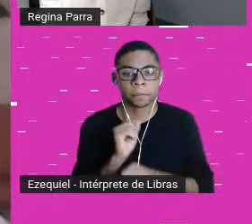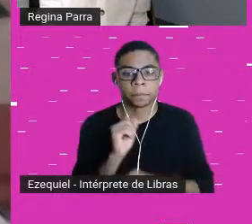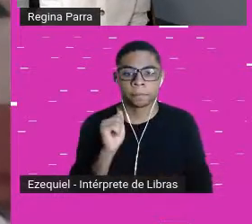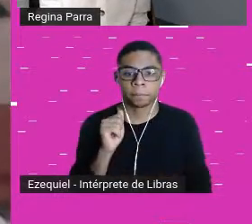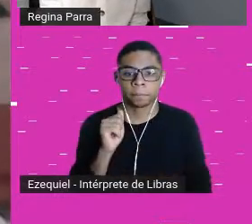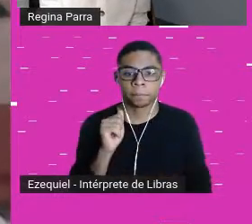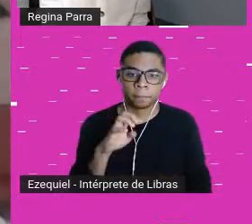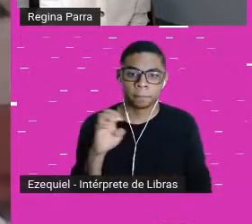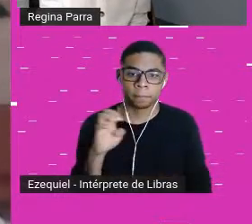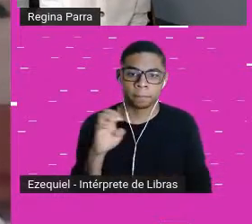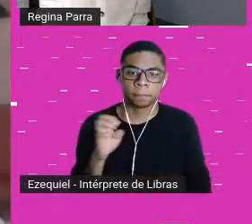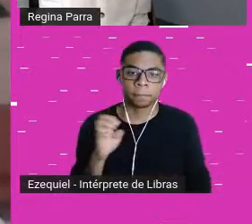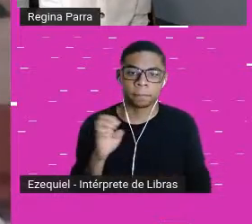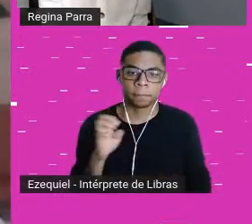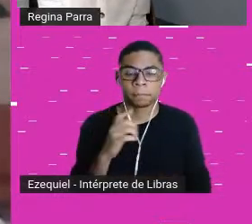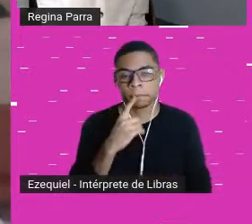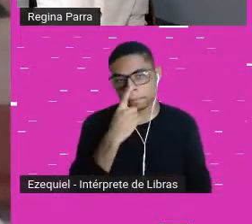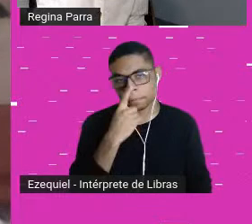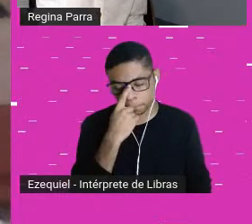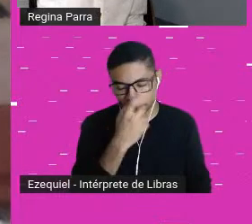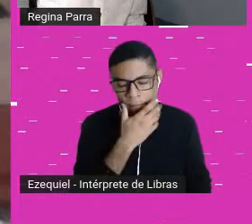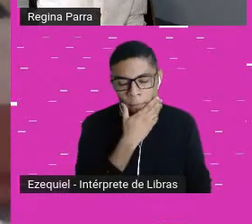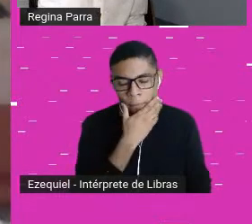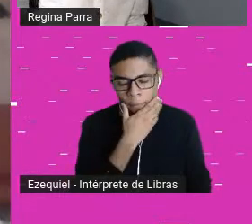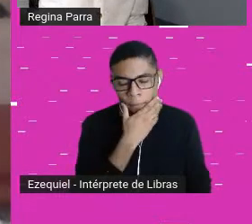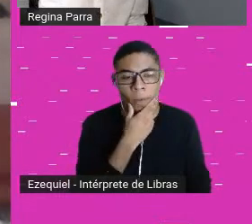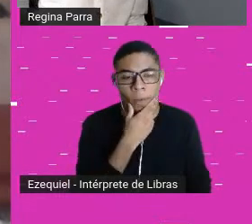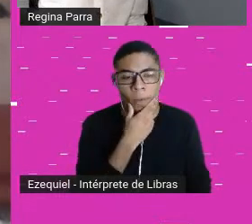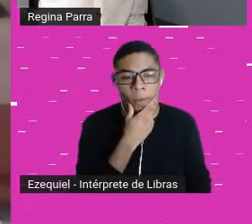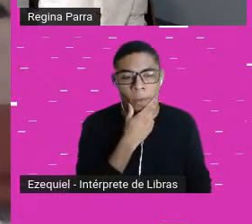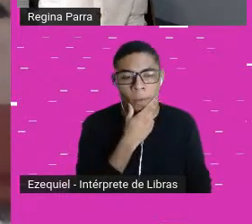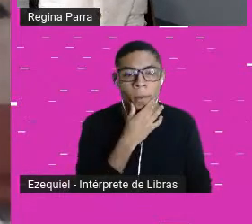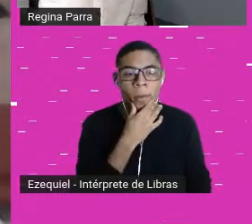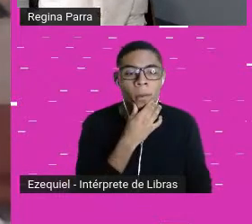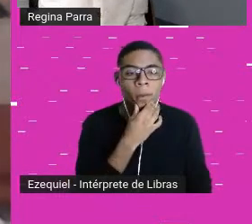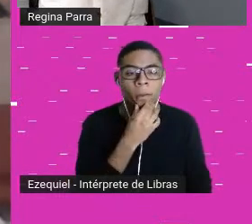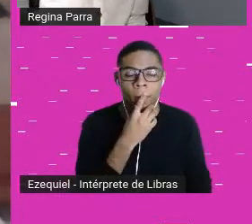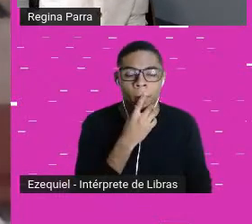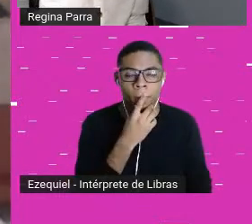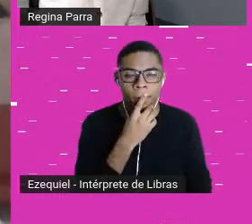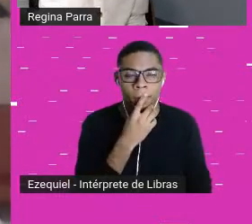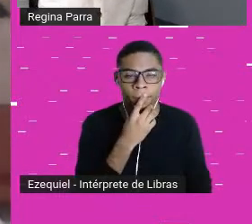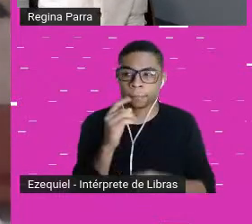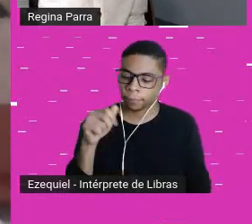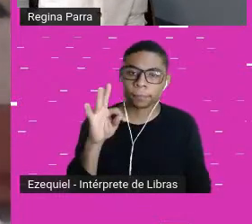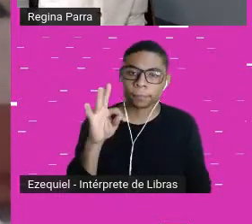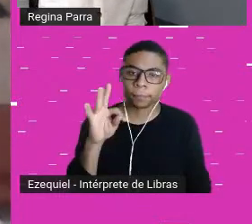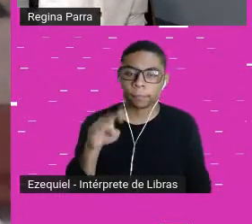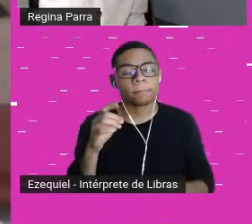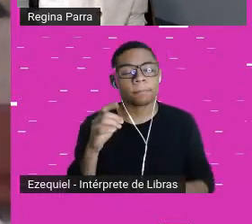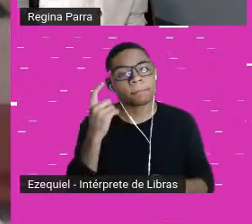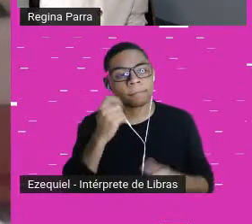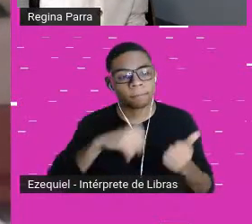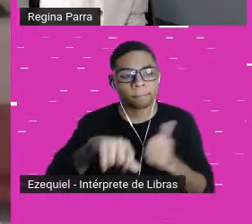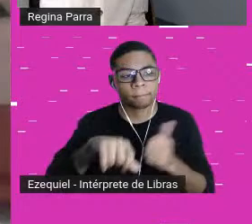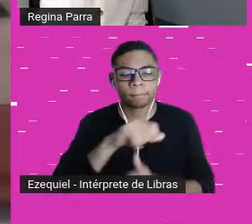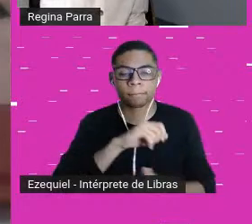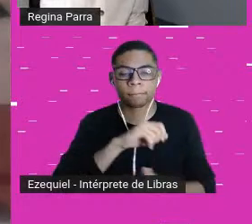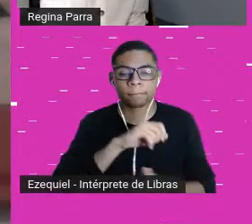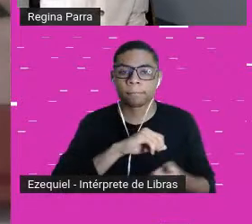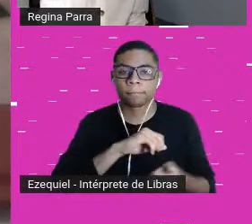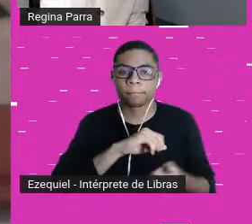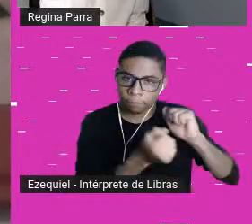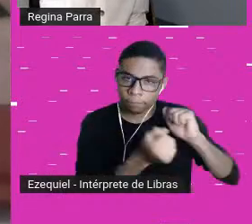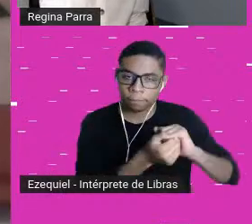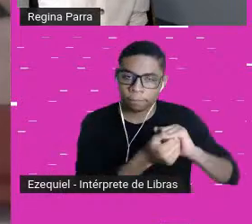A adaptação, Antunes sempre trabalhou com adaptação, né, do texto. Ele sempre tentava pegar a obra, quer dizer, além